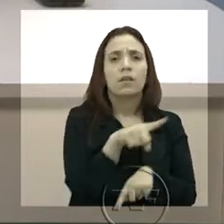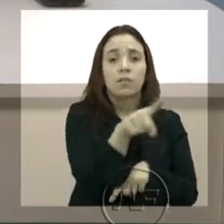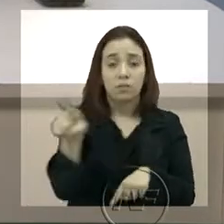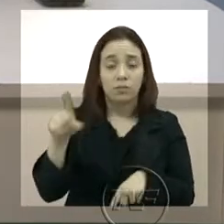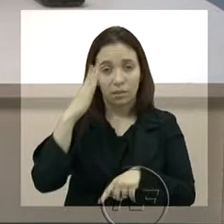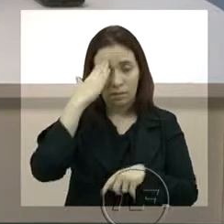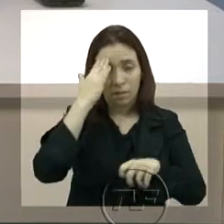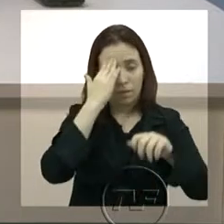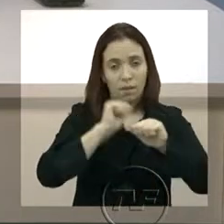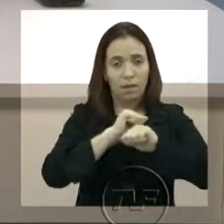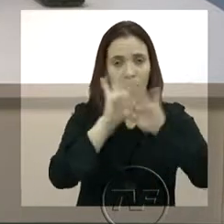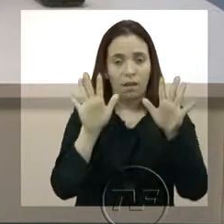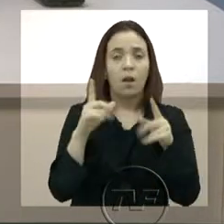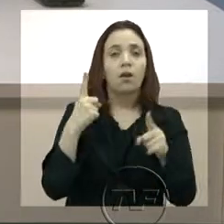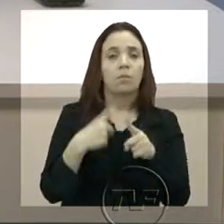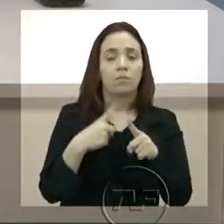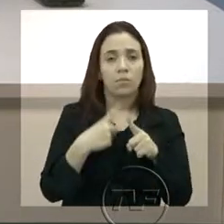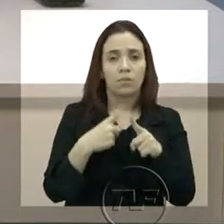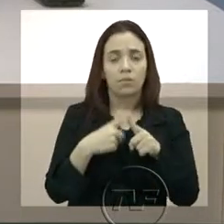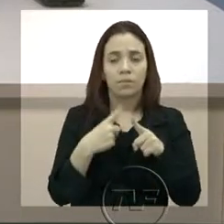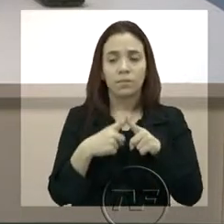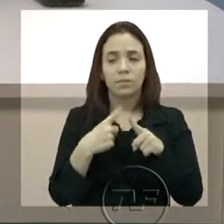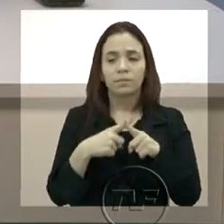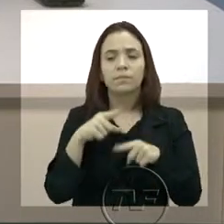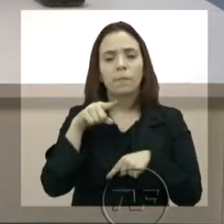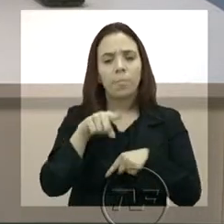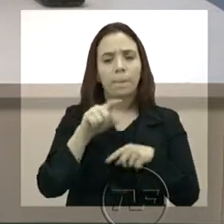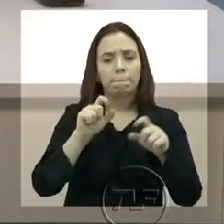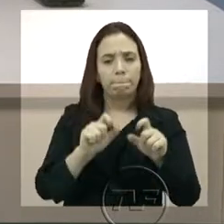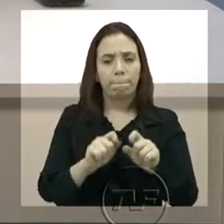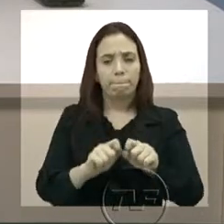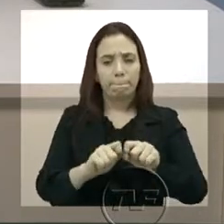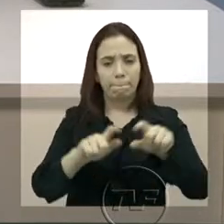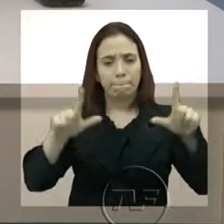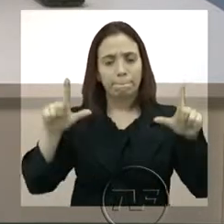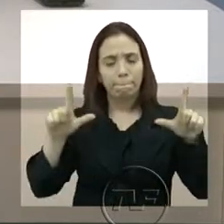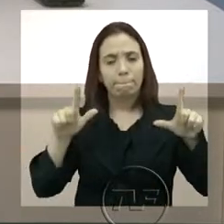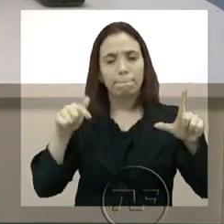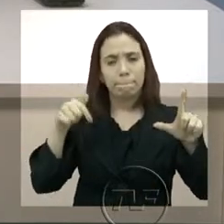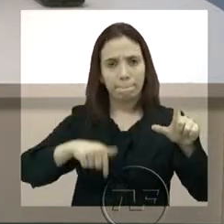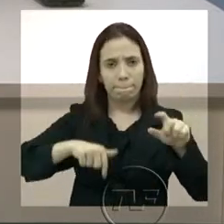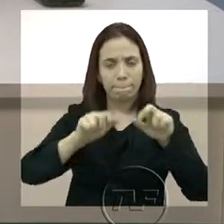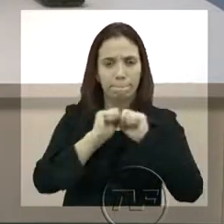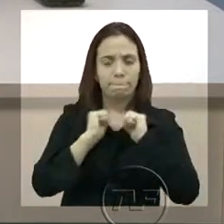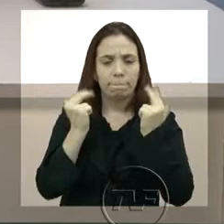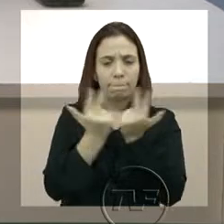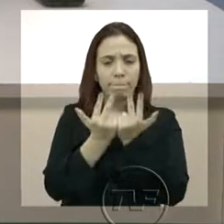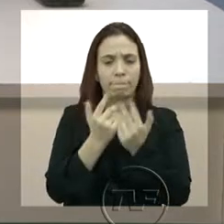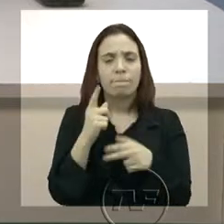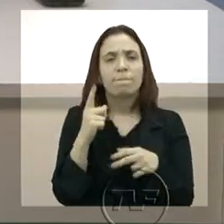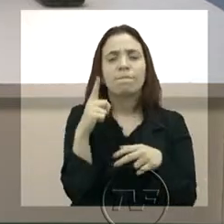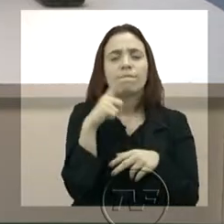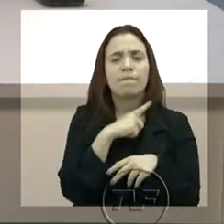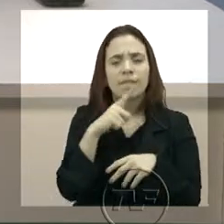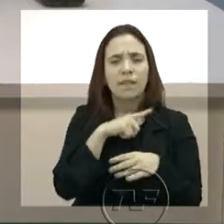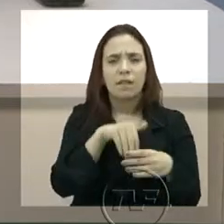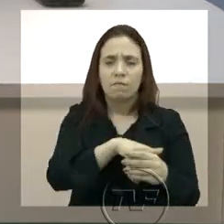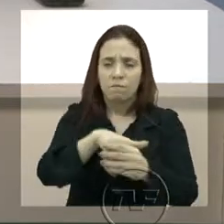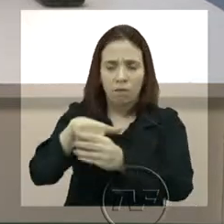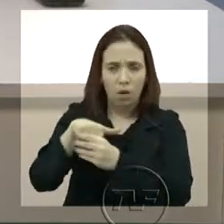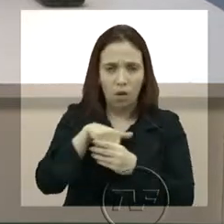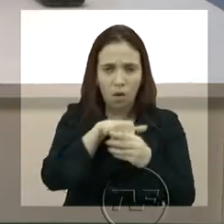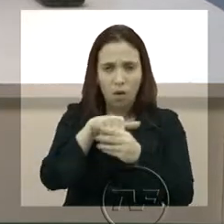melhor, eu falo assim porque estas matérias que são deliberadas na Câmara Municipal, elas têm repercussão nos municípios da